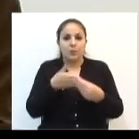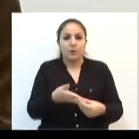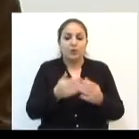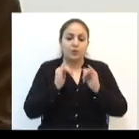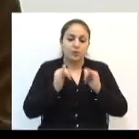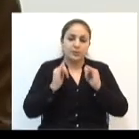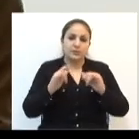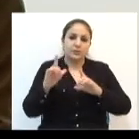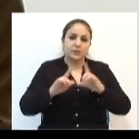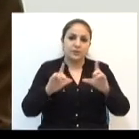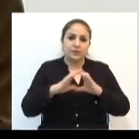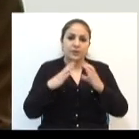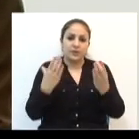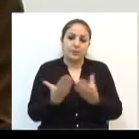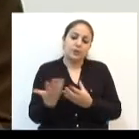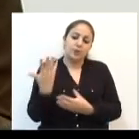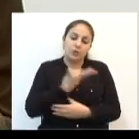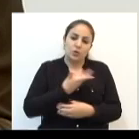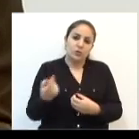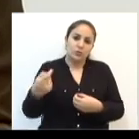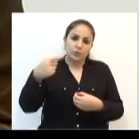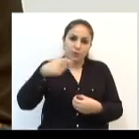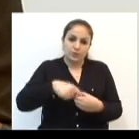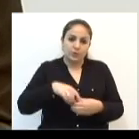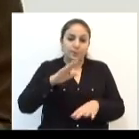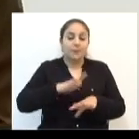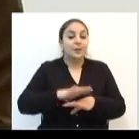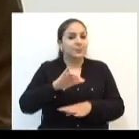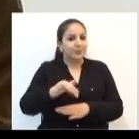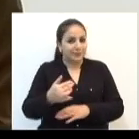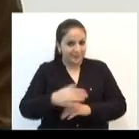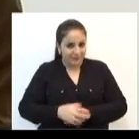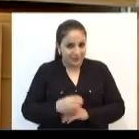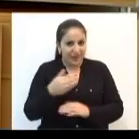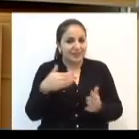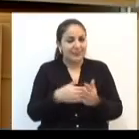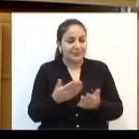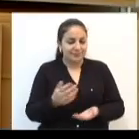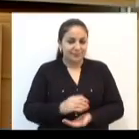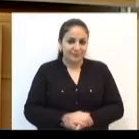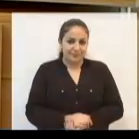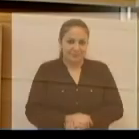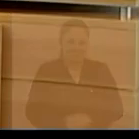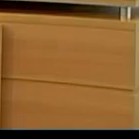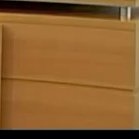esta edição do Jornal da Câmara. Nós retornamos em outra oportunidade. Até lá!